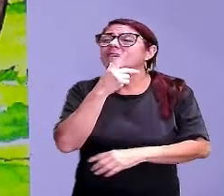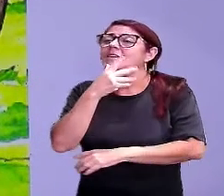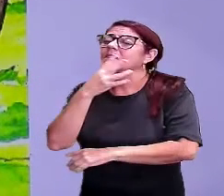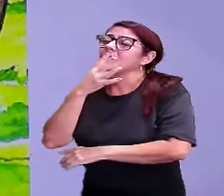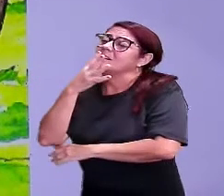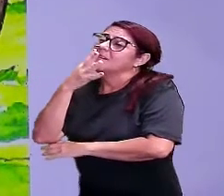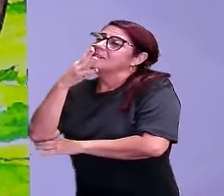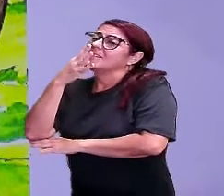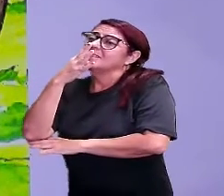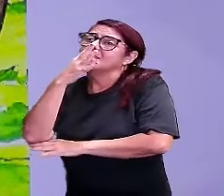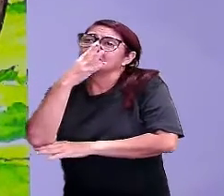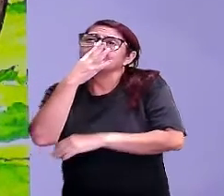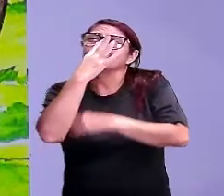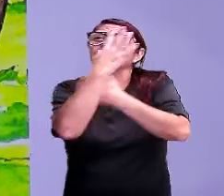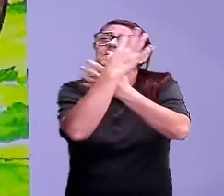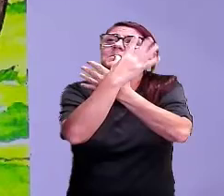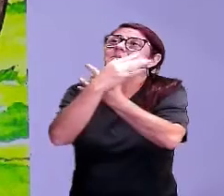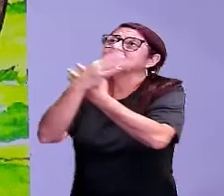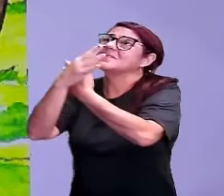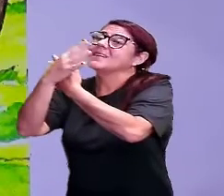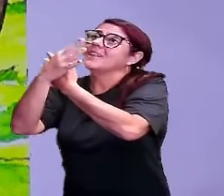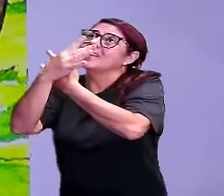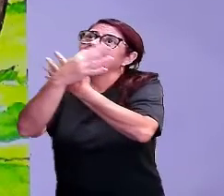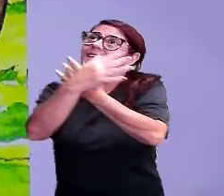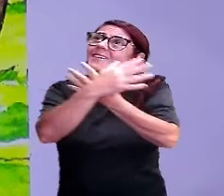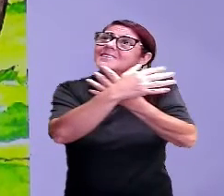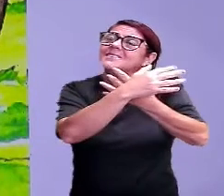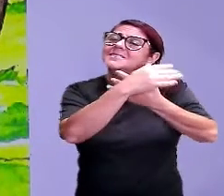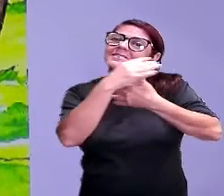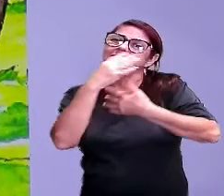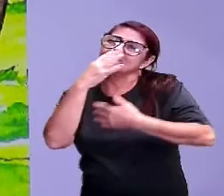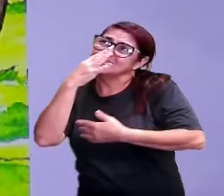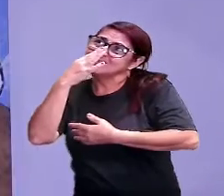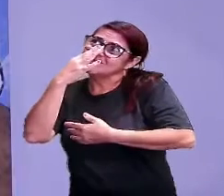olhando o voo das borboletas.